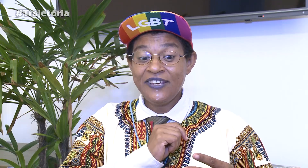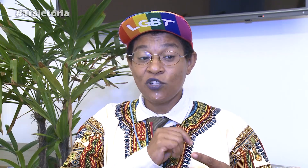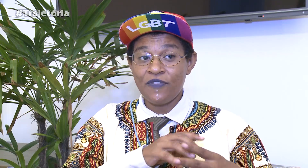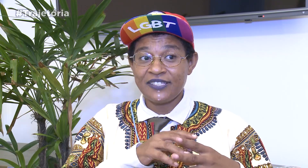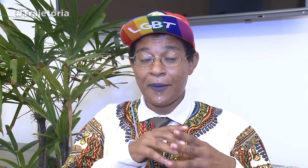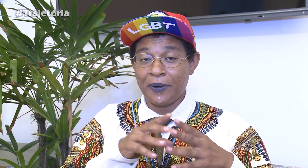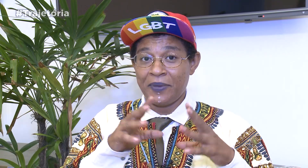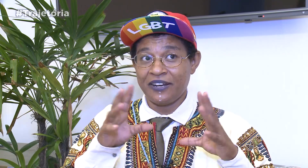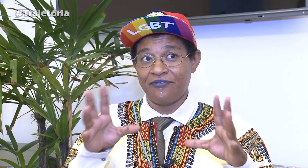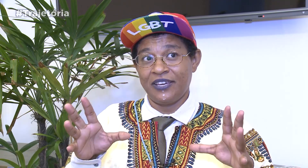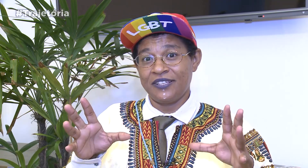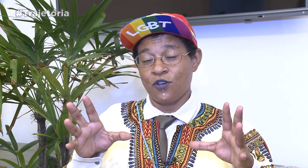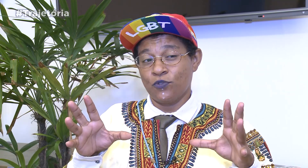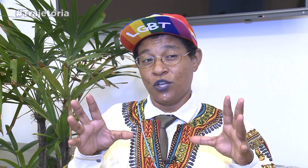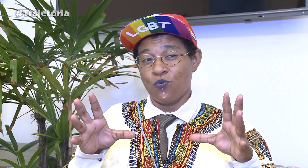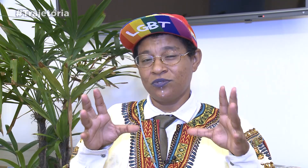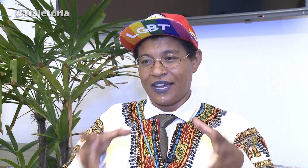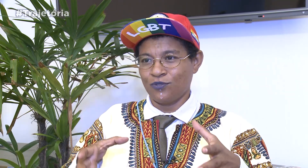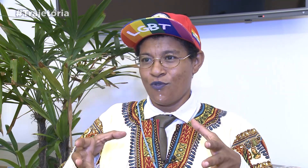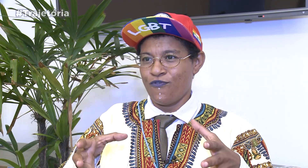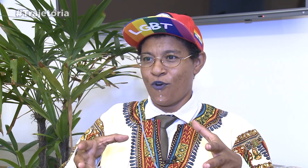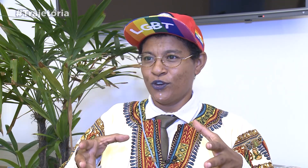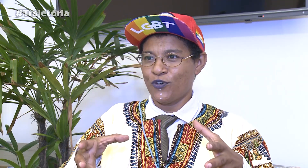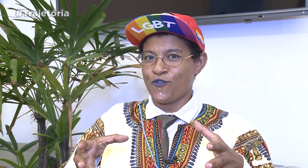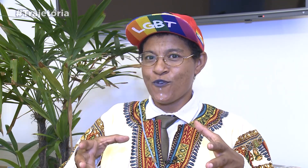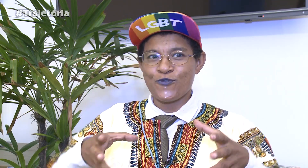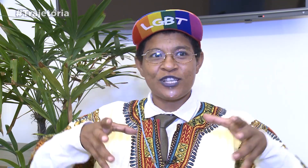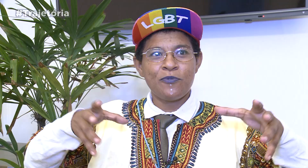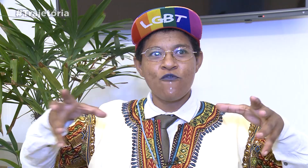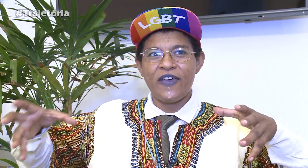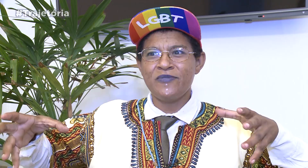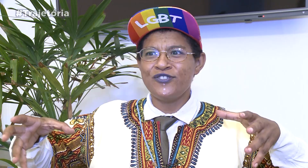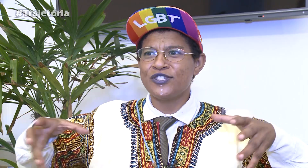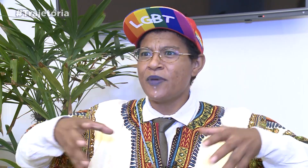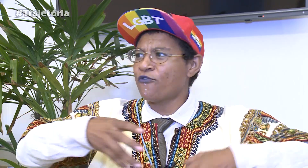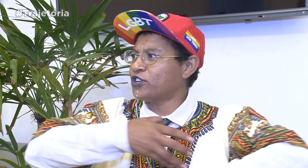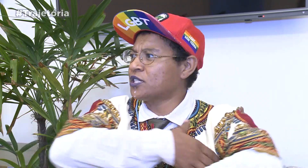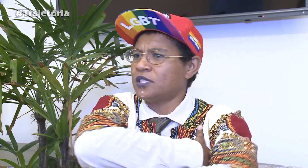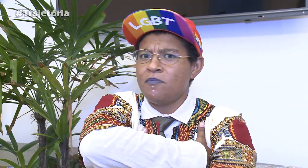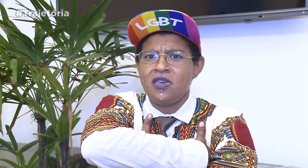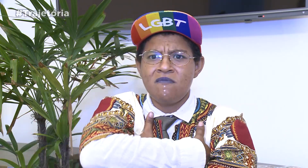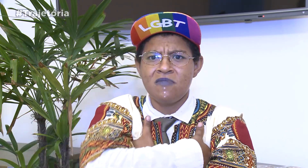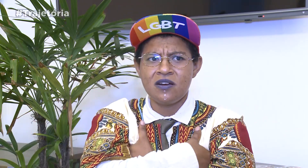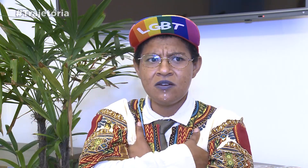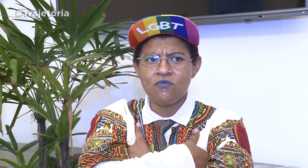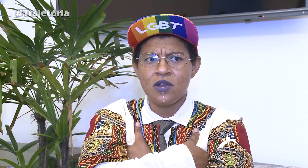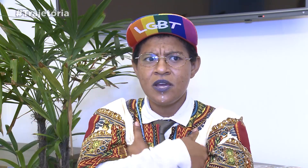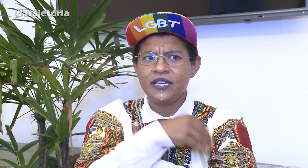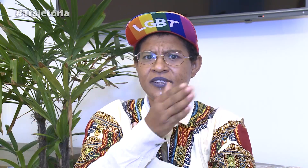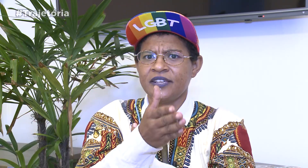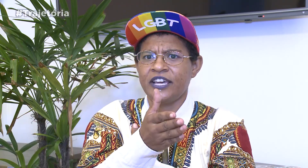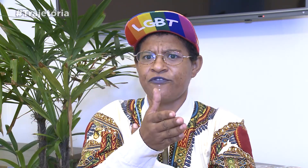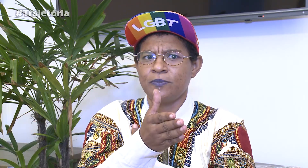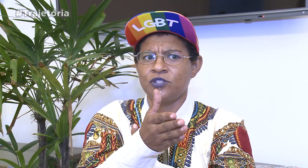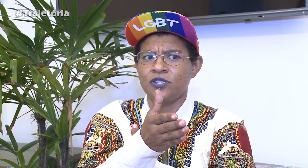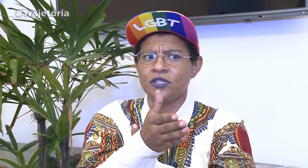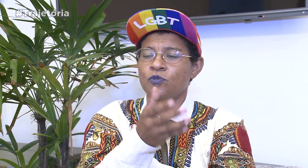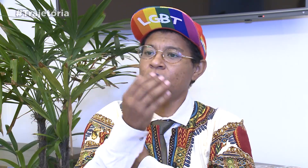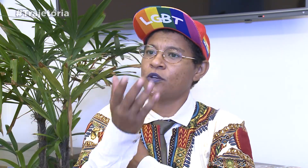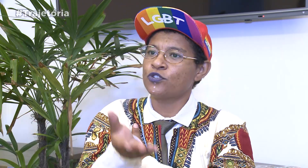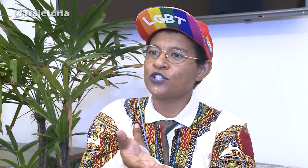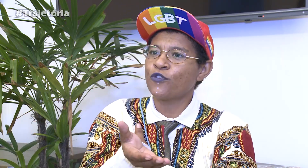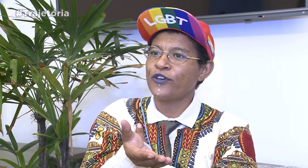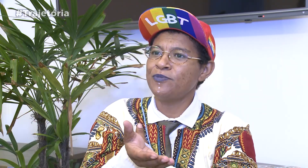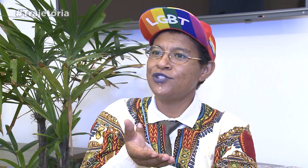né? Então vai ser a primeira vez que eu vou ter contato com o fórum, que eu vou, sabe, com o feminismo, aí eu fico assim, meu irmão, isso aí é